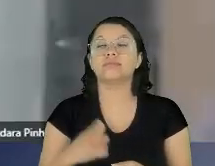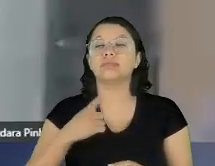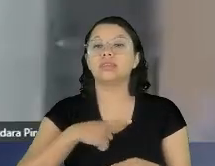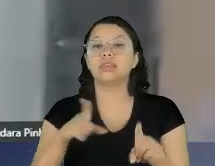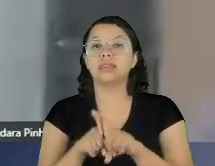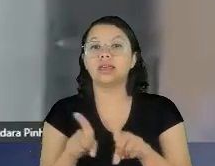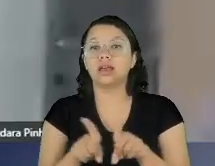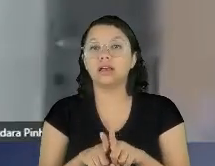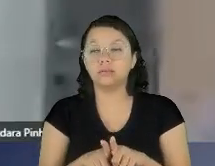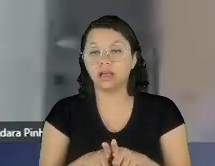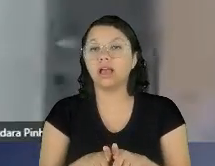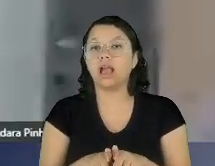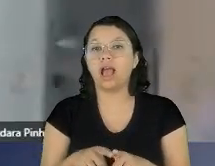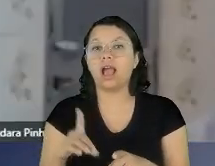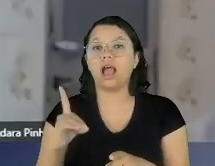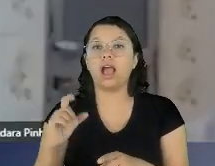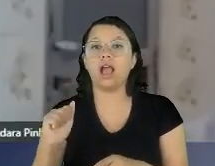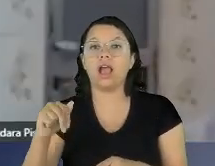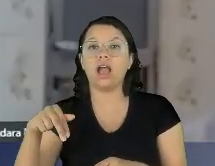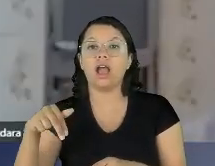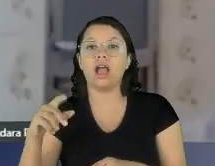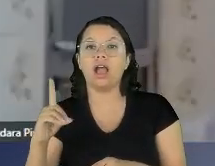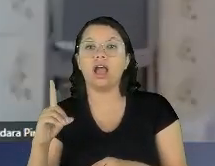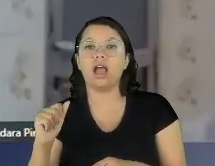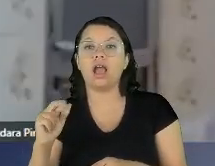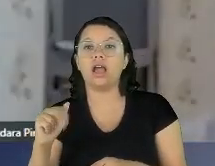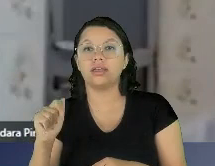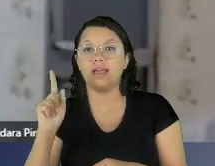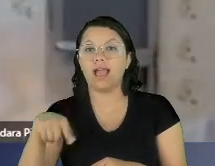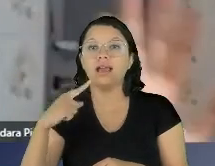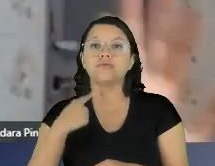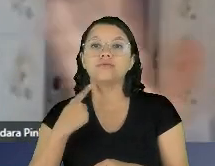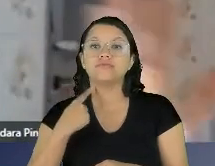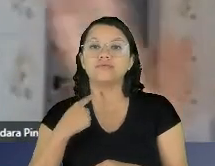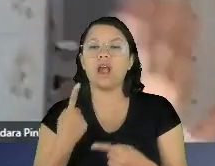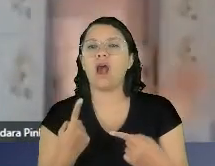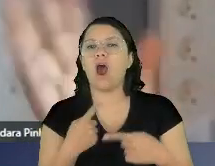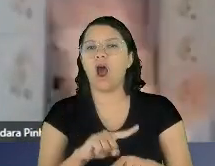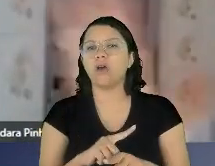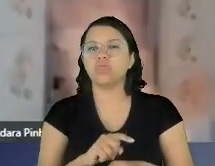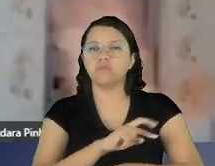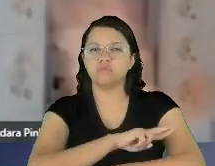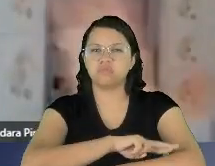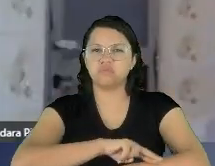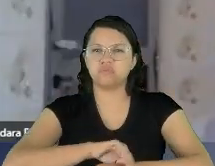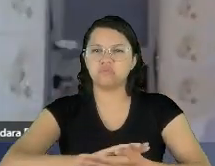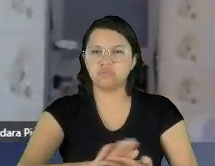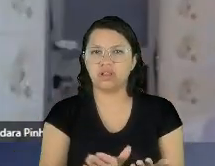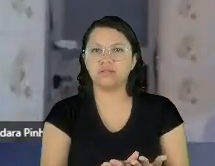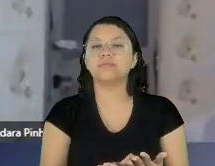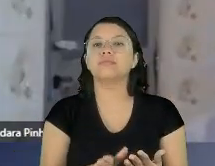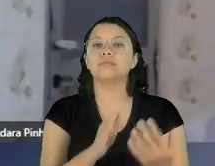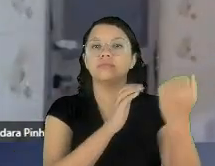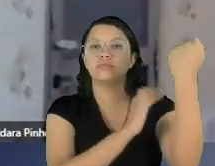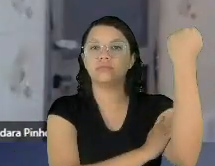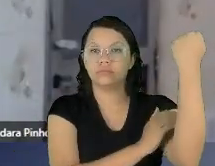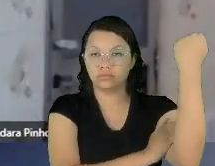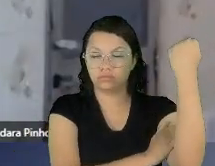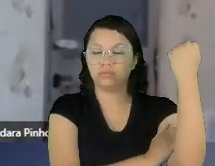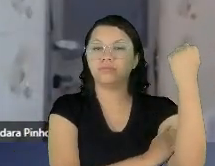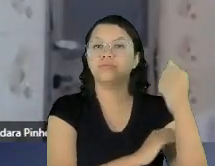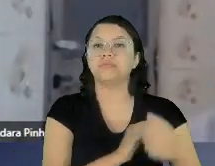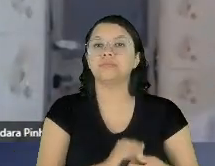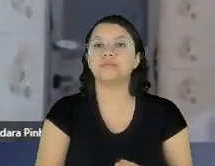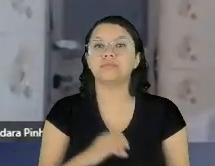vai ter ainda como interlocutoras Dandara Pinho, que é advogada, antirracista, antiproibicionista e feminista